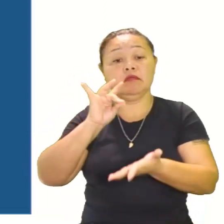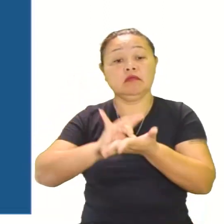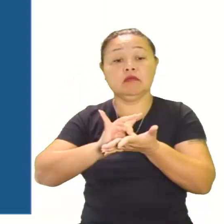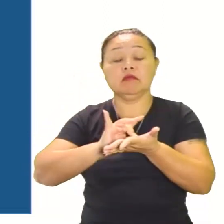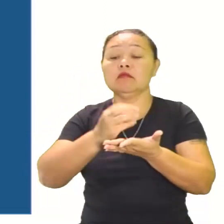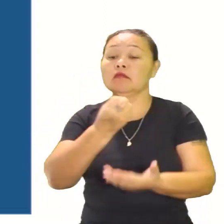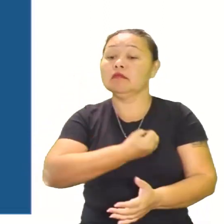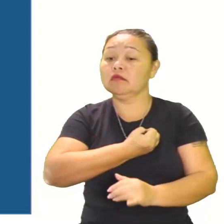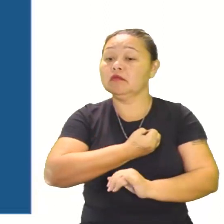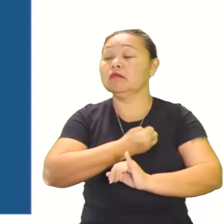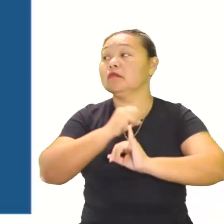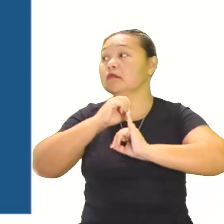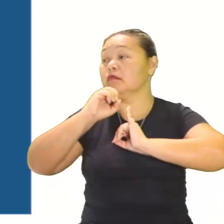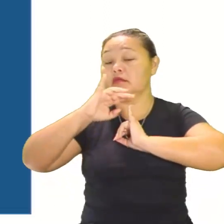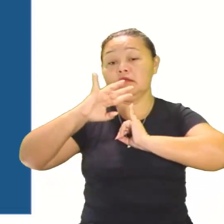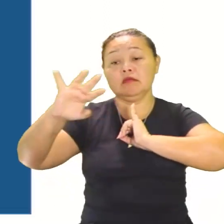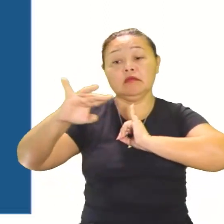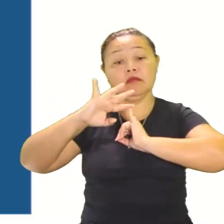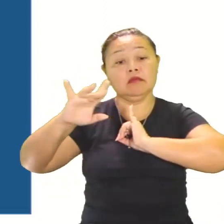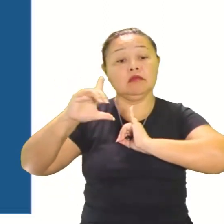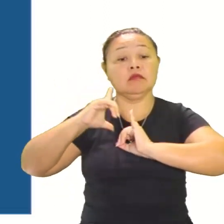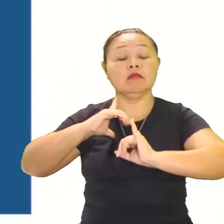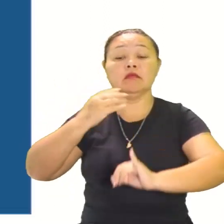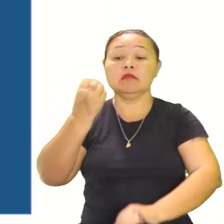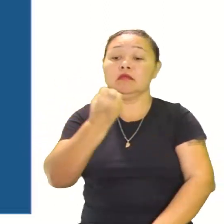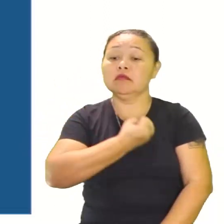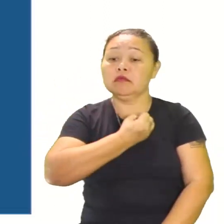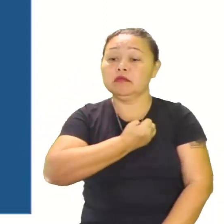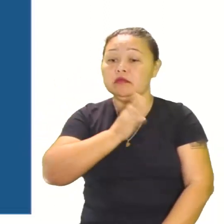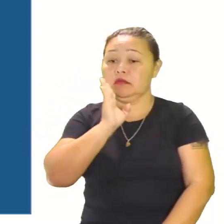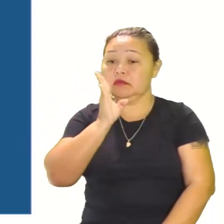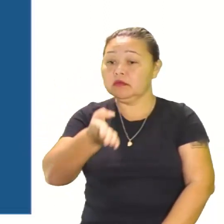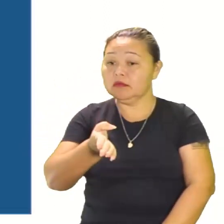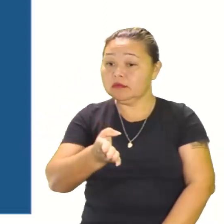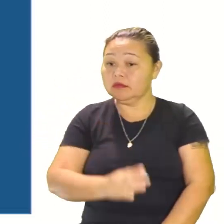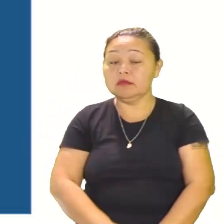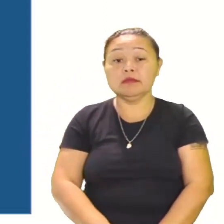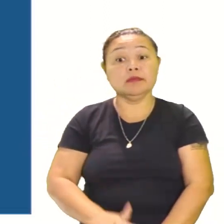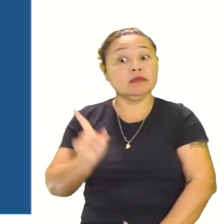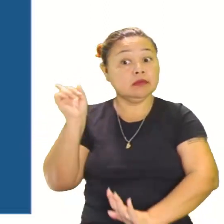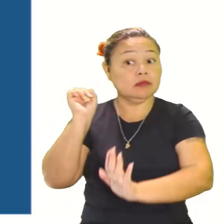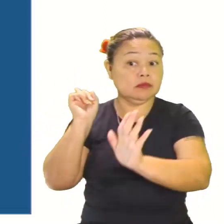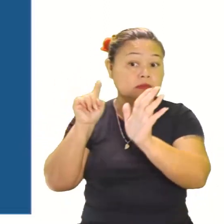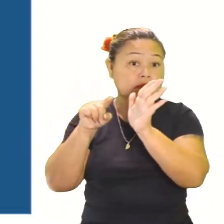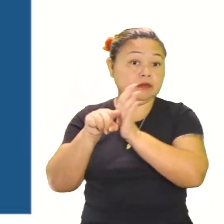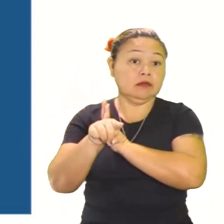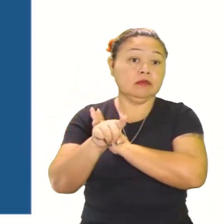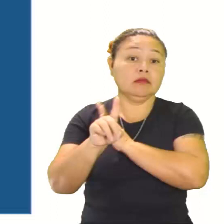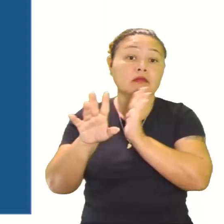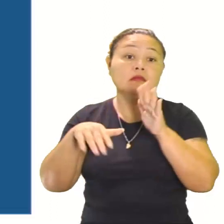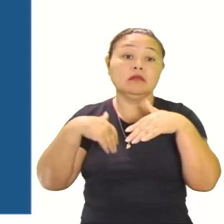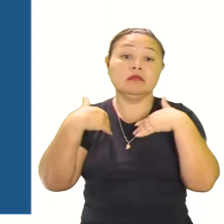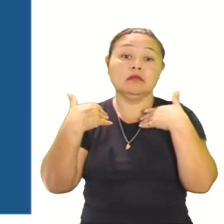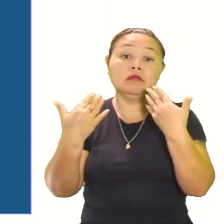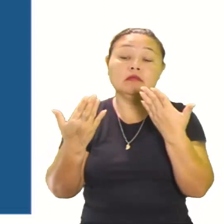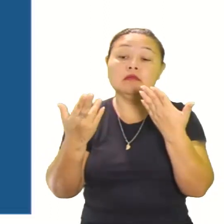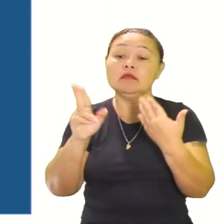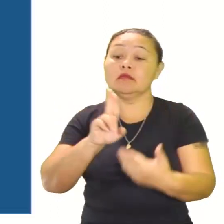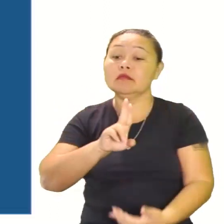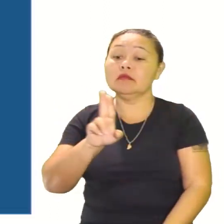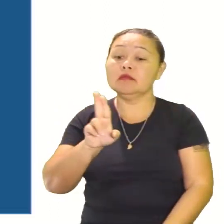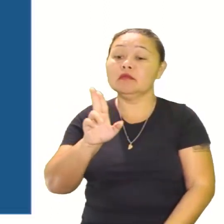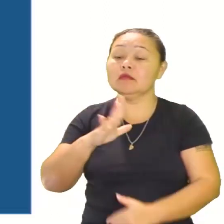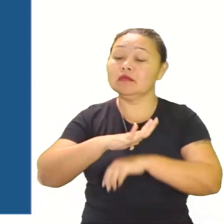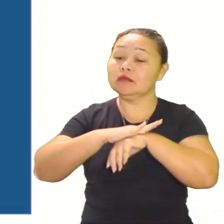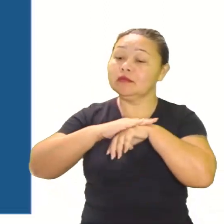real, valor imaginário ou valor absoluto. A pergunta é: qual é o